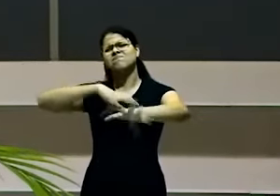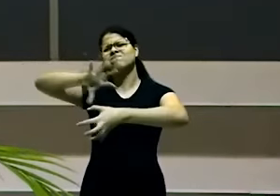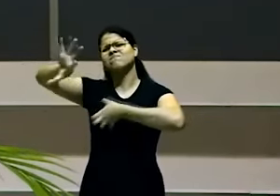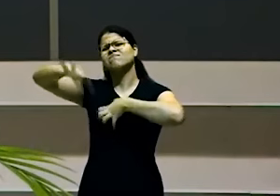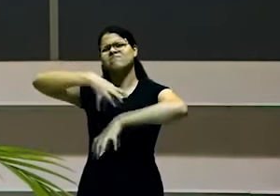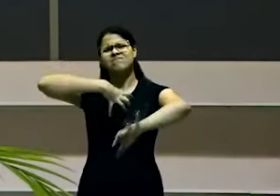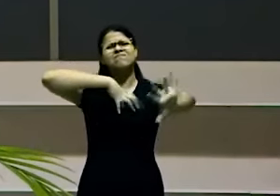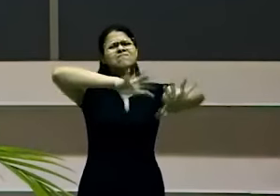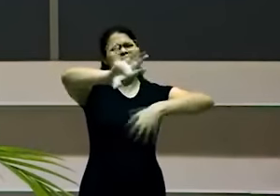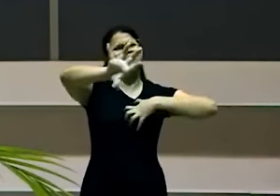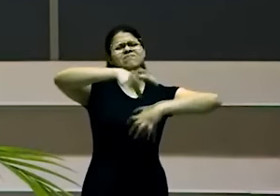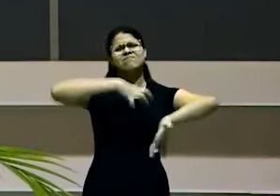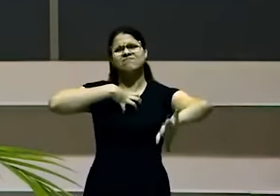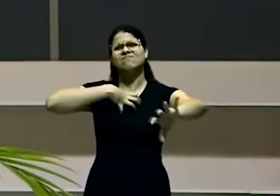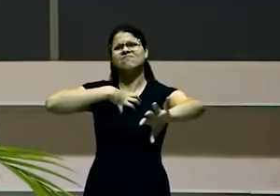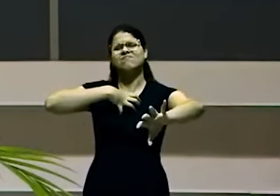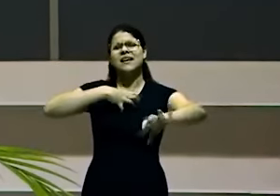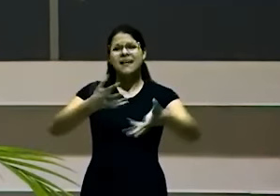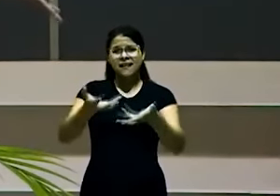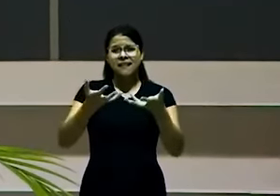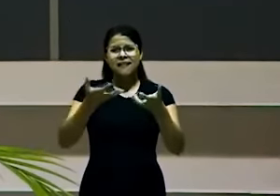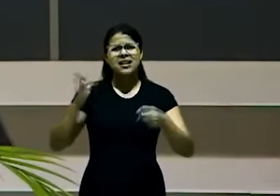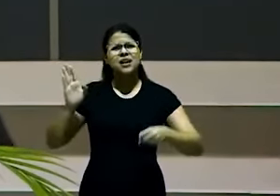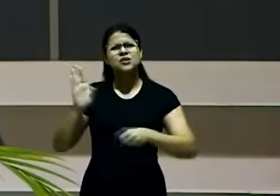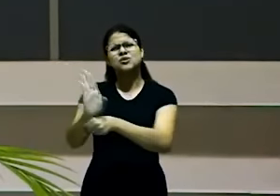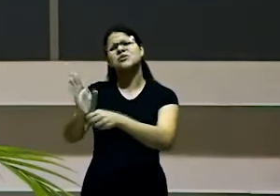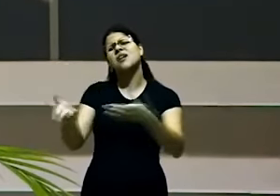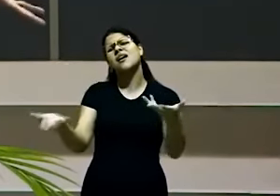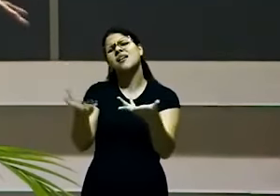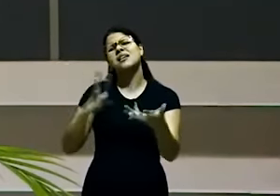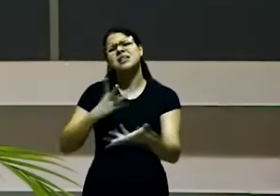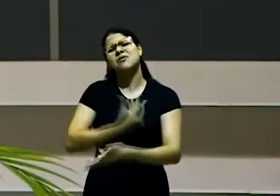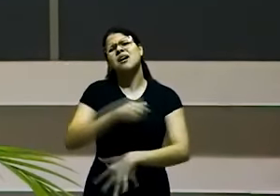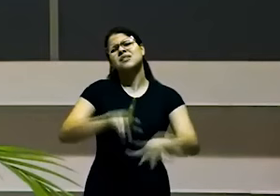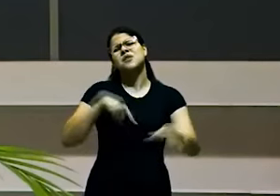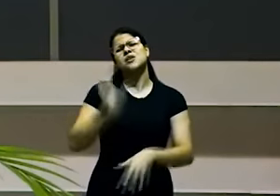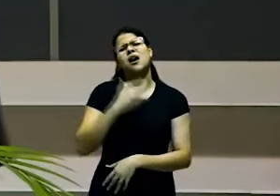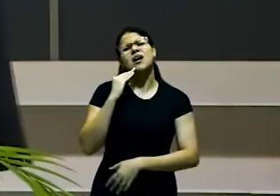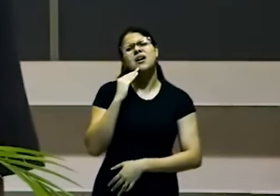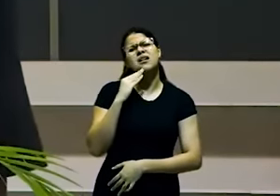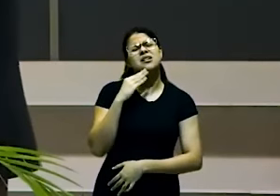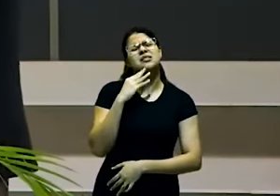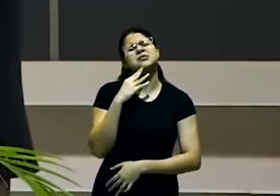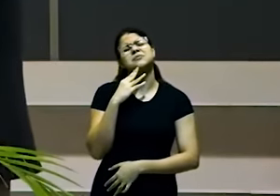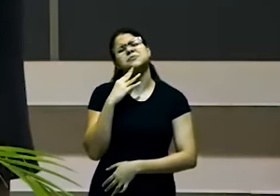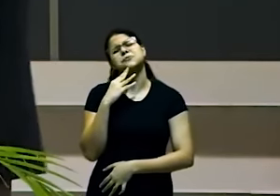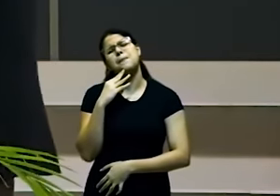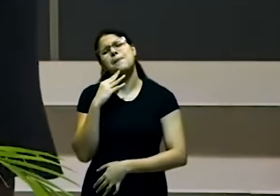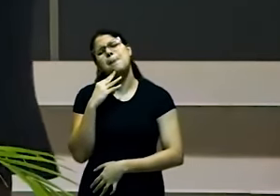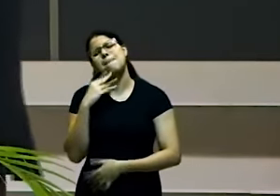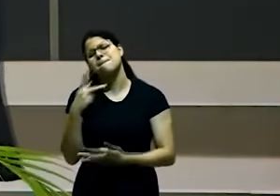desejo de fazer algo por nós que ainda quando a gente erra ainda quando a gente caia ele vem e diz assim